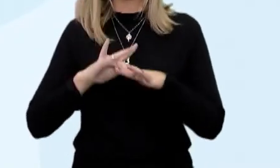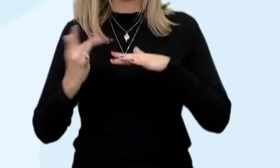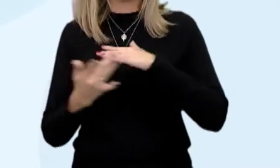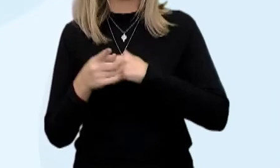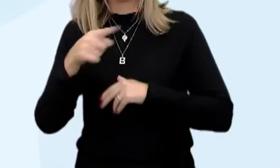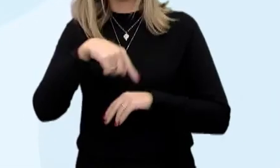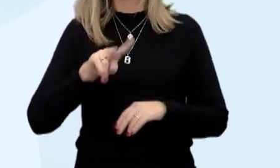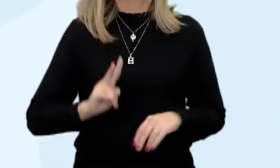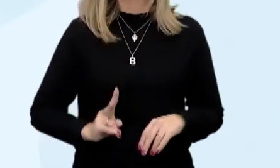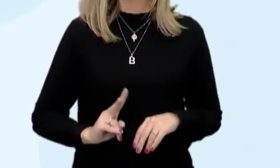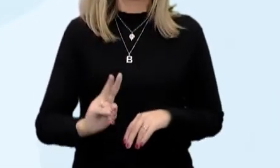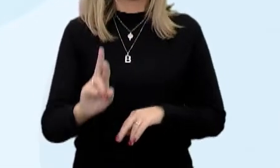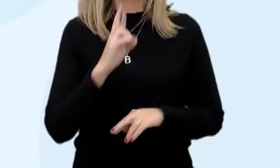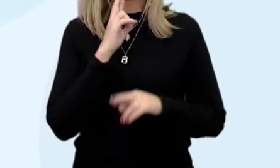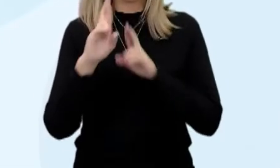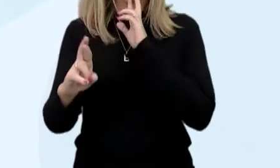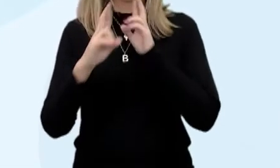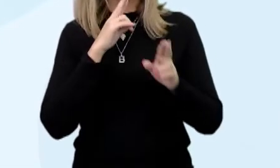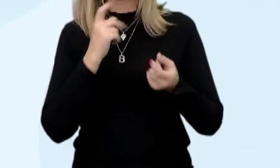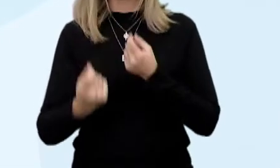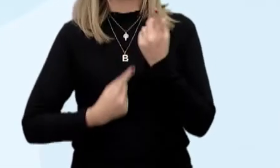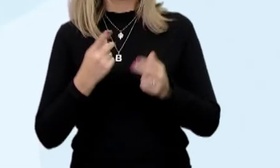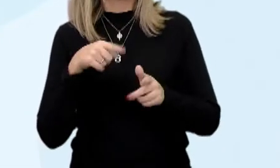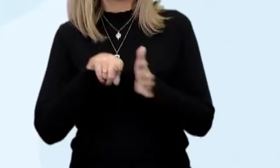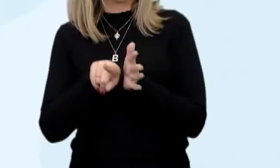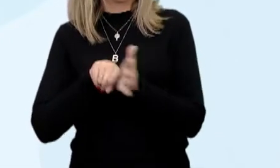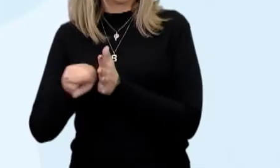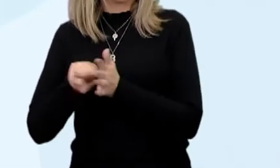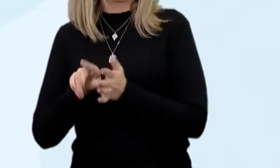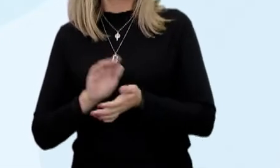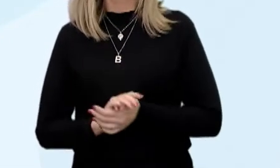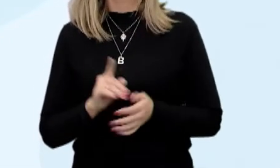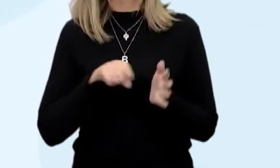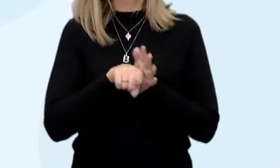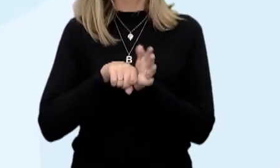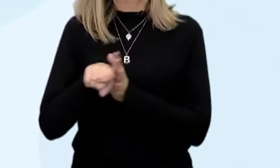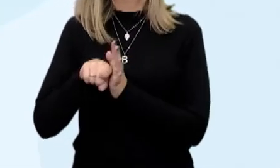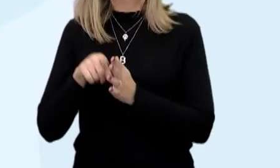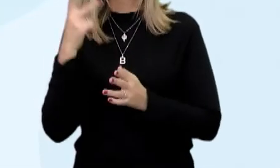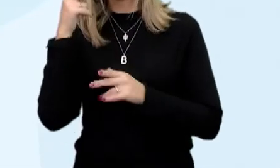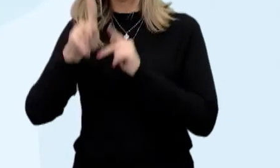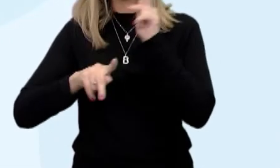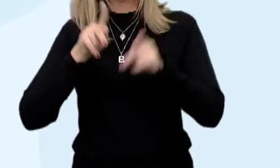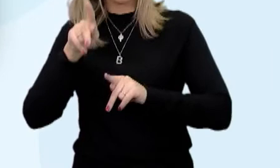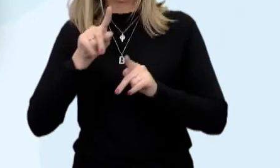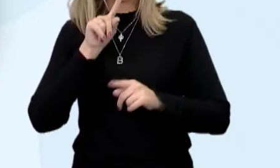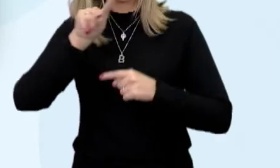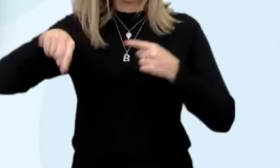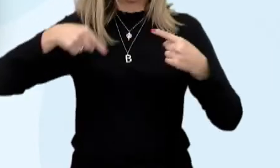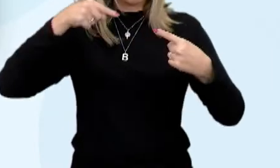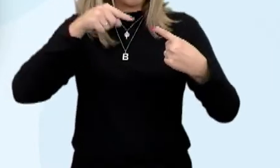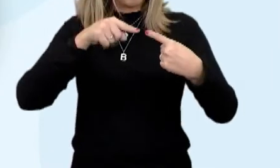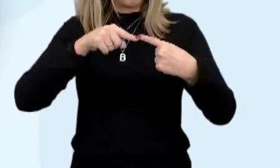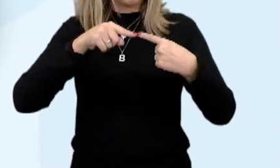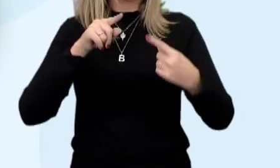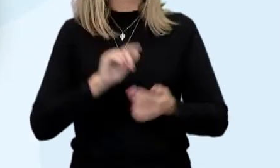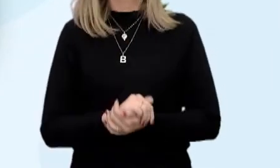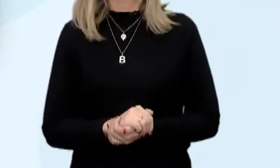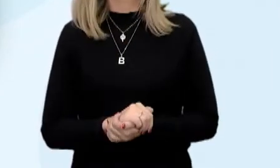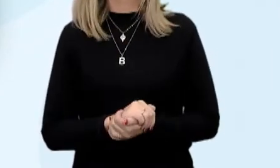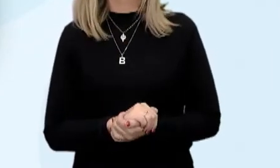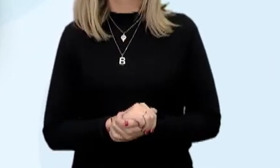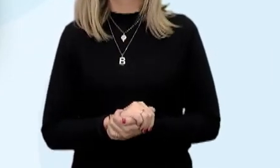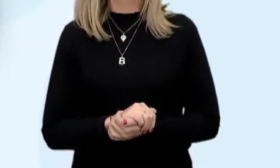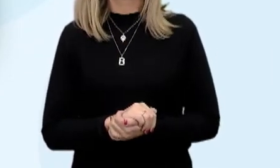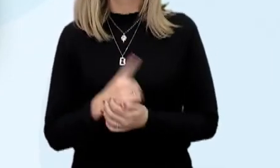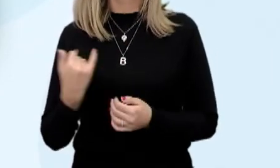vocês continuem respondendo algumas perguntas norteadoras e analisando os público-alvo que vocês têm. Por exemplo, aqui na celebridade vira-lata,